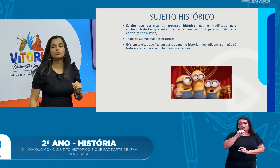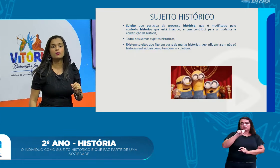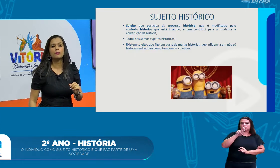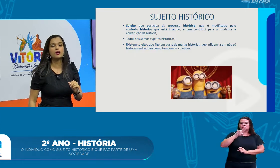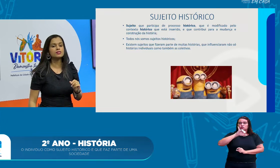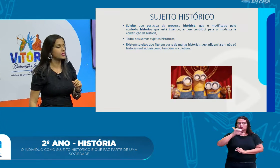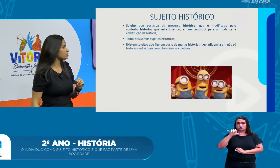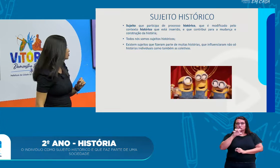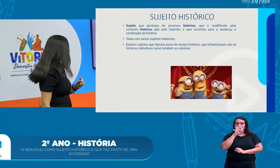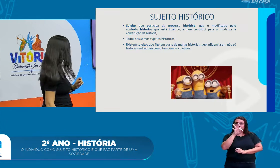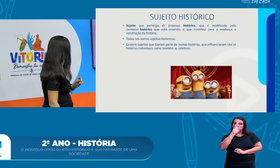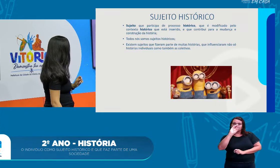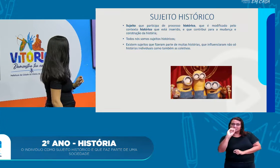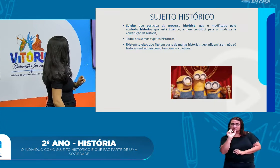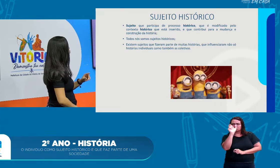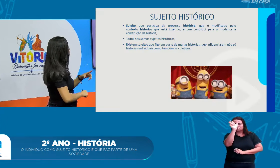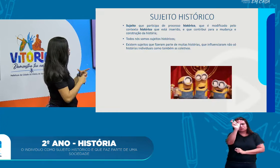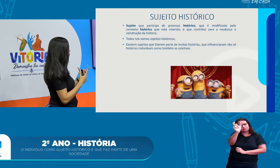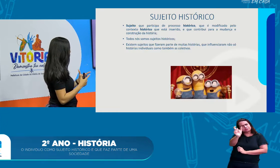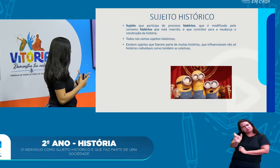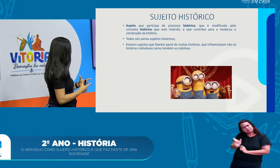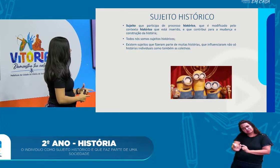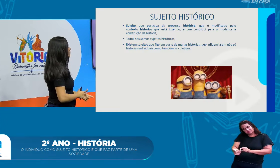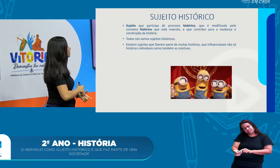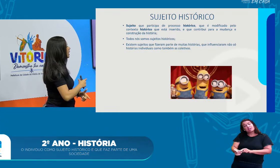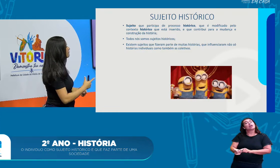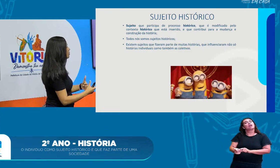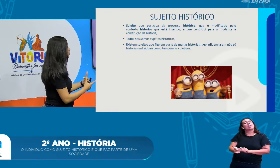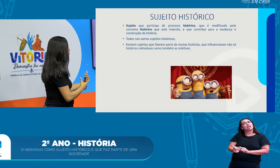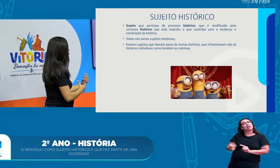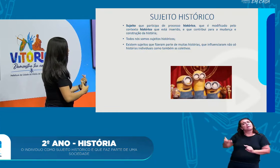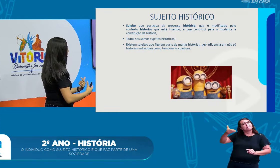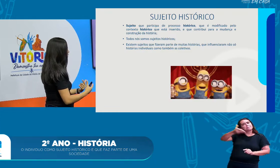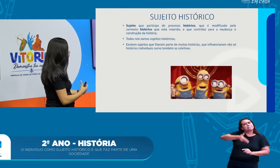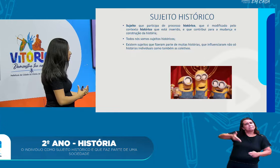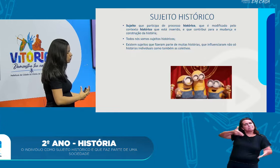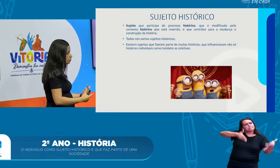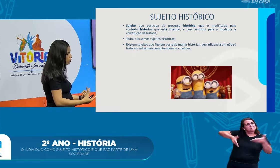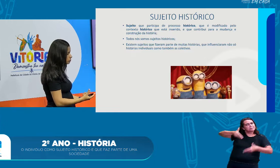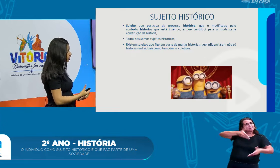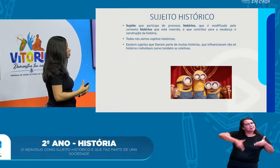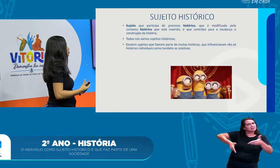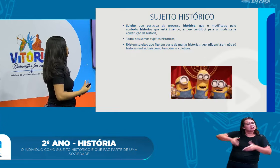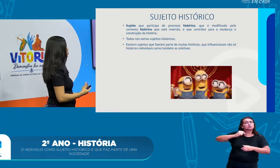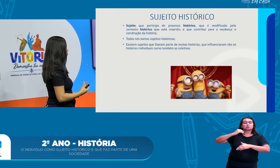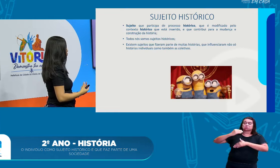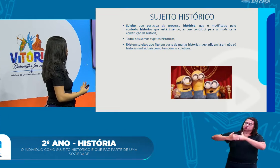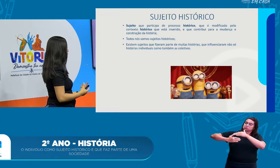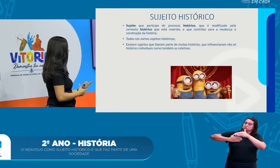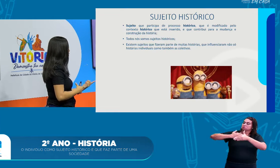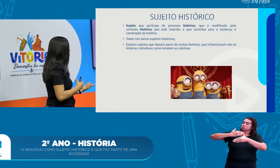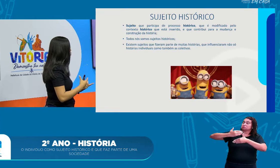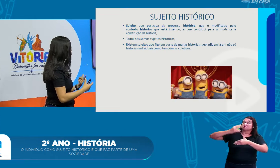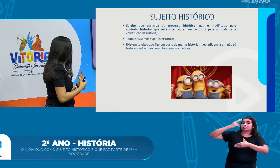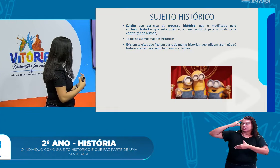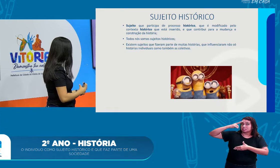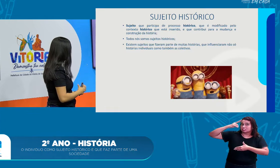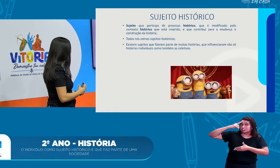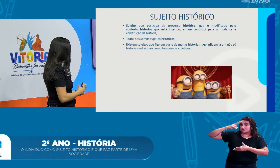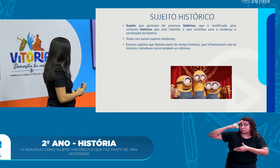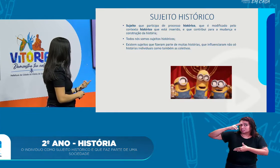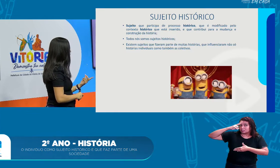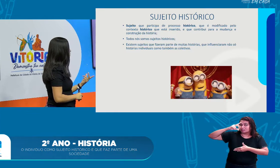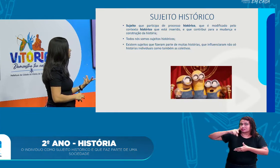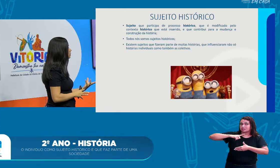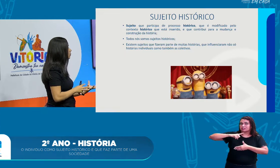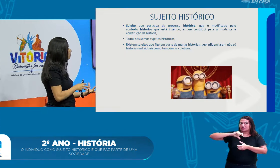participa do processo histórico que é modificado pelo contexto histórico que está